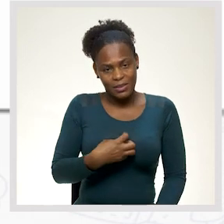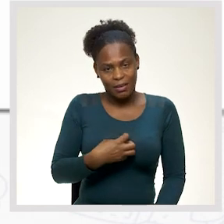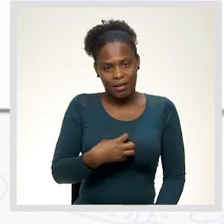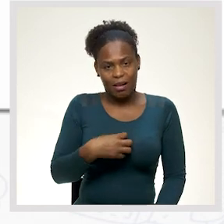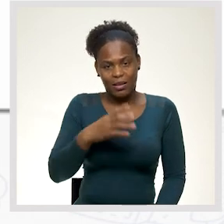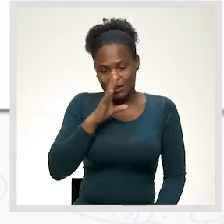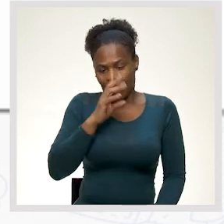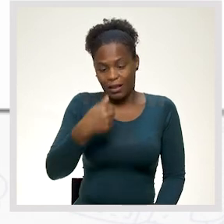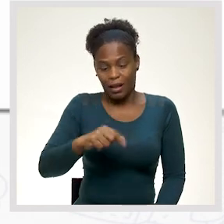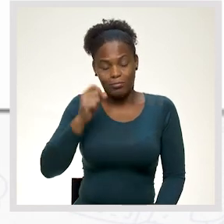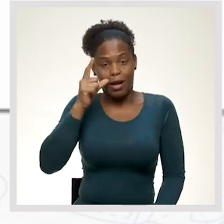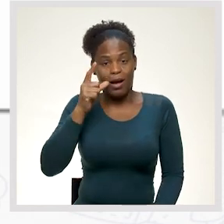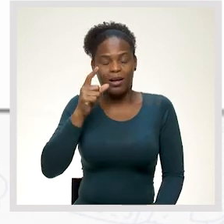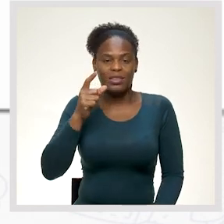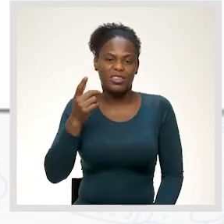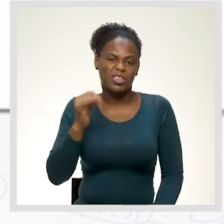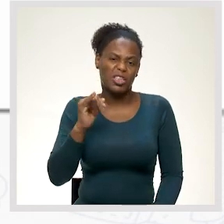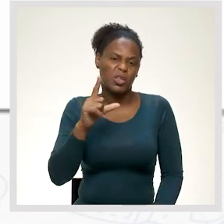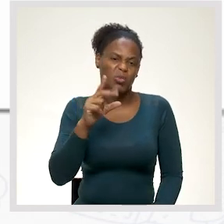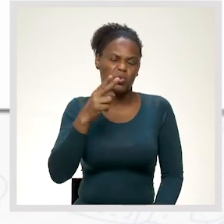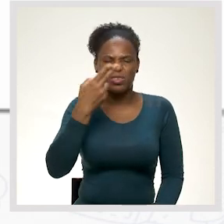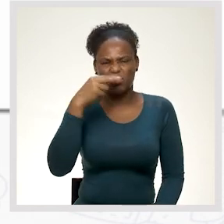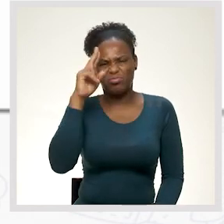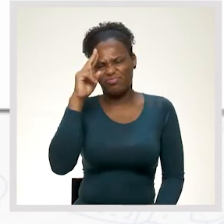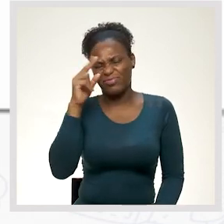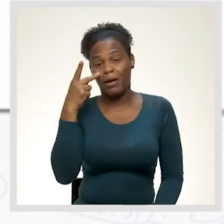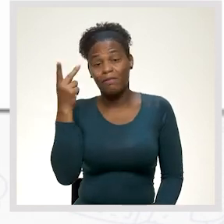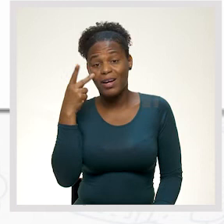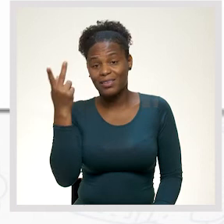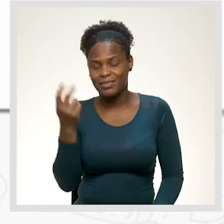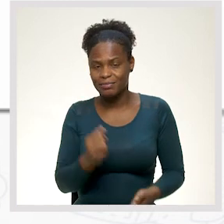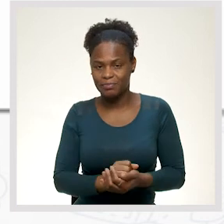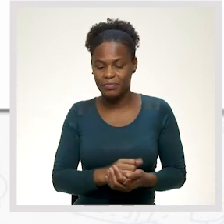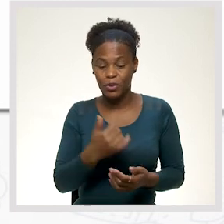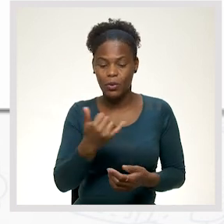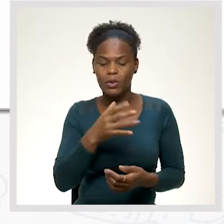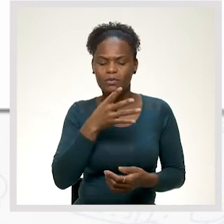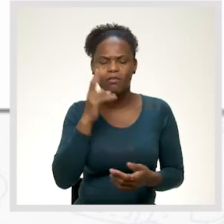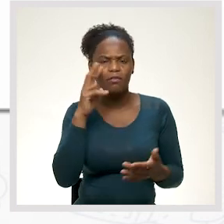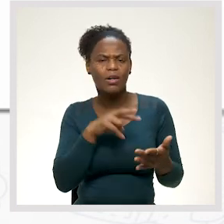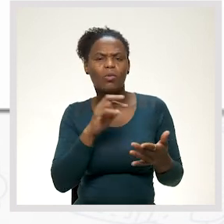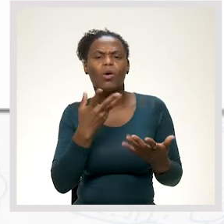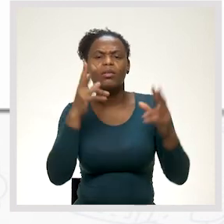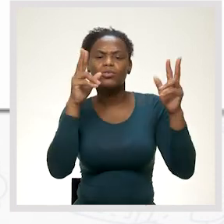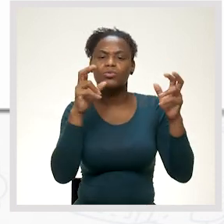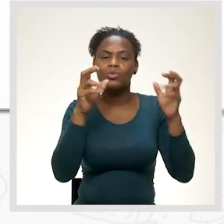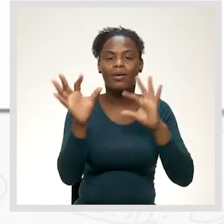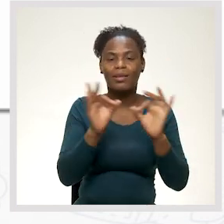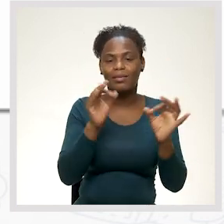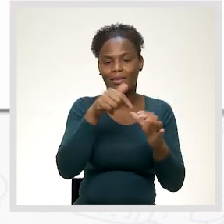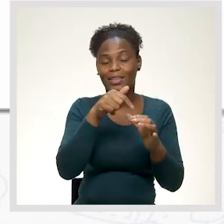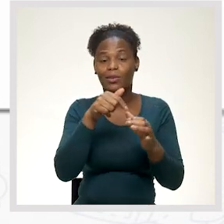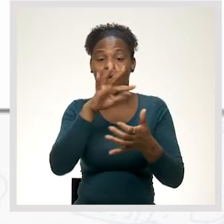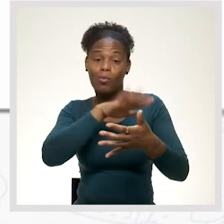o sentimento de se ter desperto das ilusões da vida. 2. Identifique o